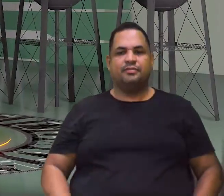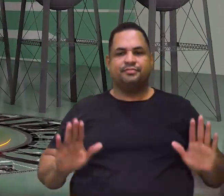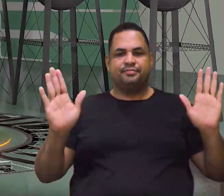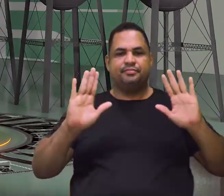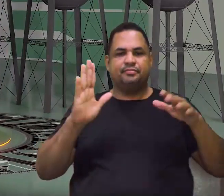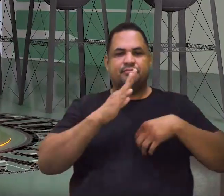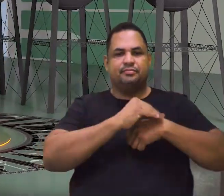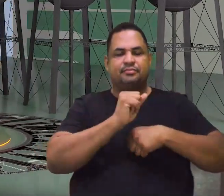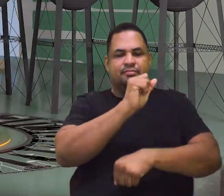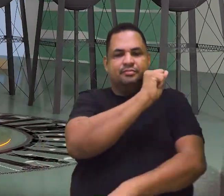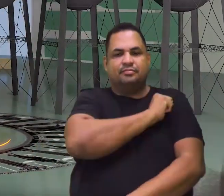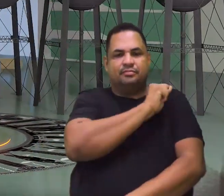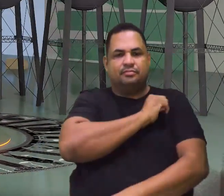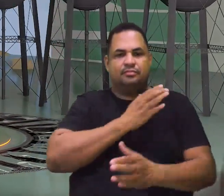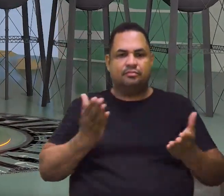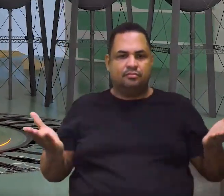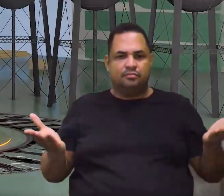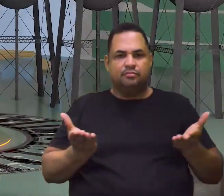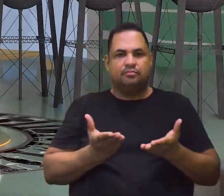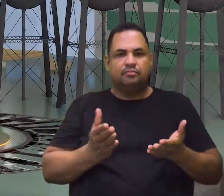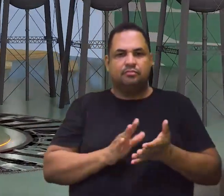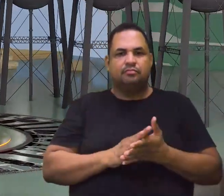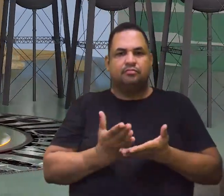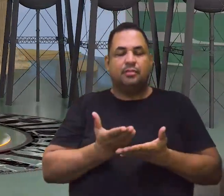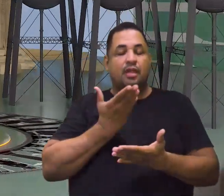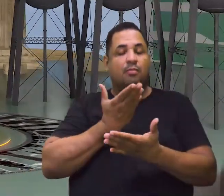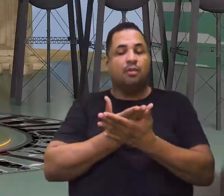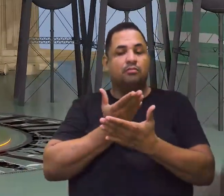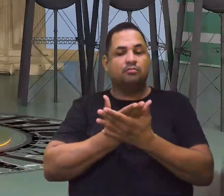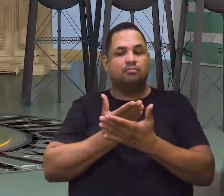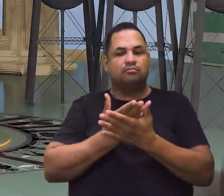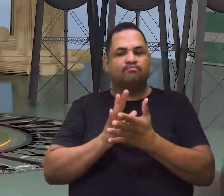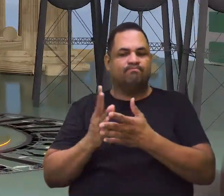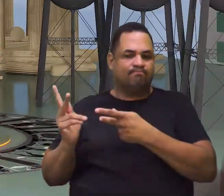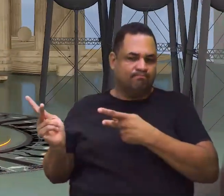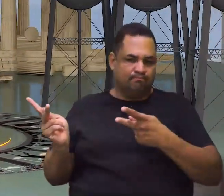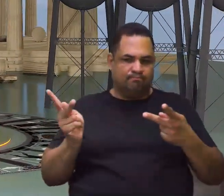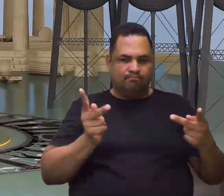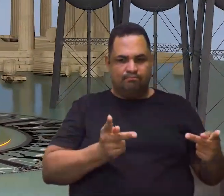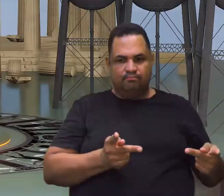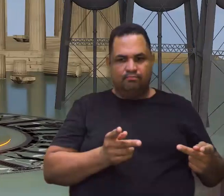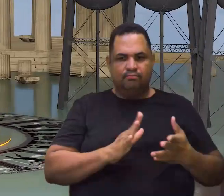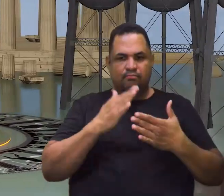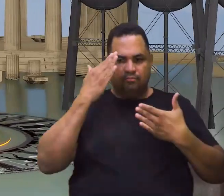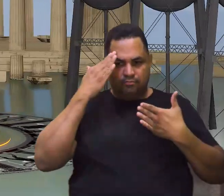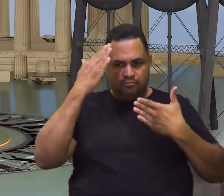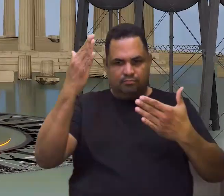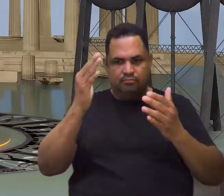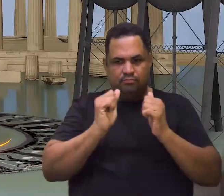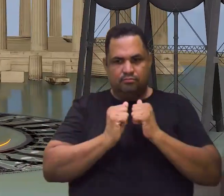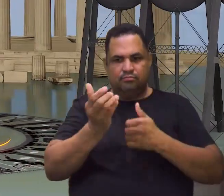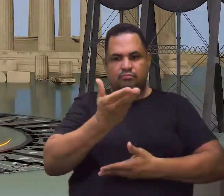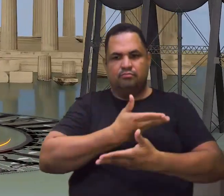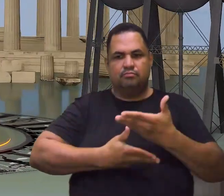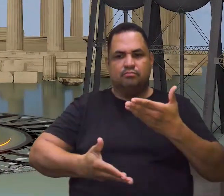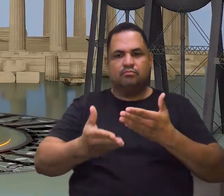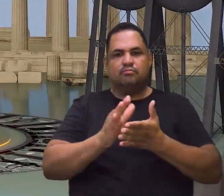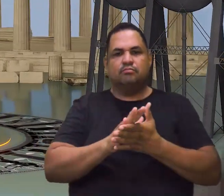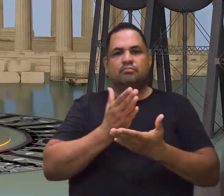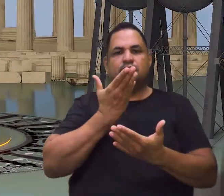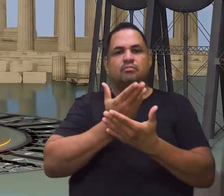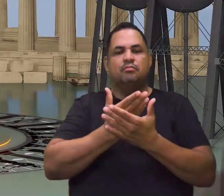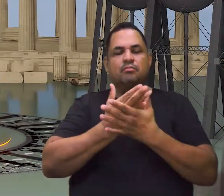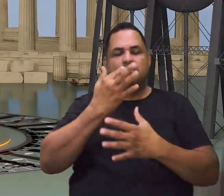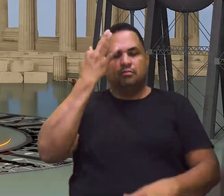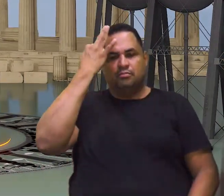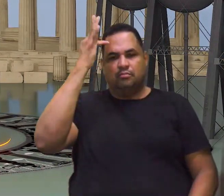Olá, queridos estudantes. Agora estamos aqui para mais uma aula e sejam bem-vindos. E obrigado por estar interagindo com a gente nas nossas aulas